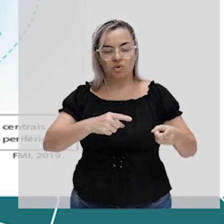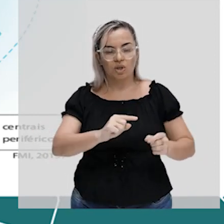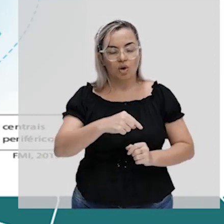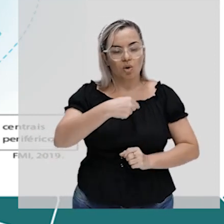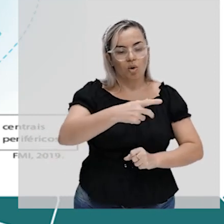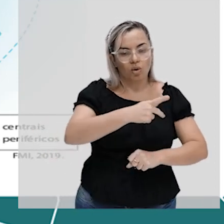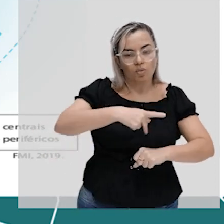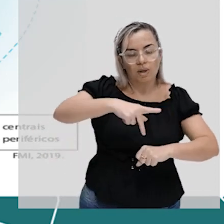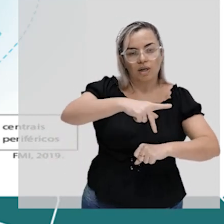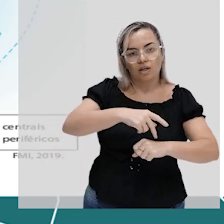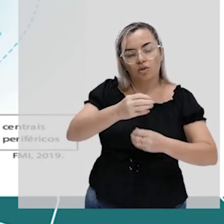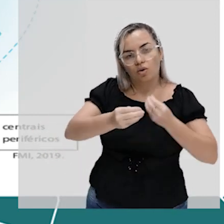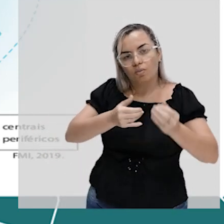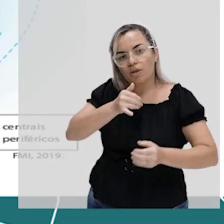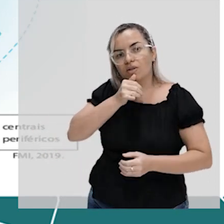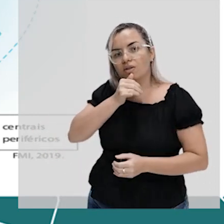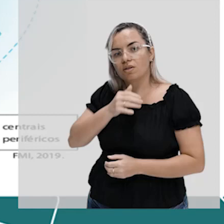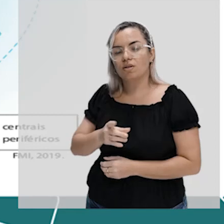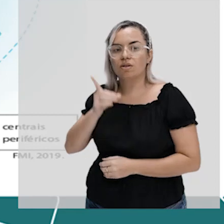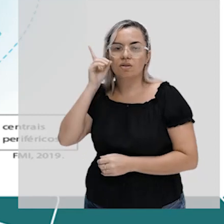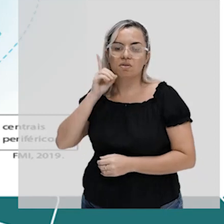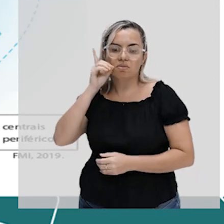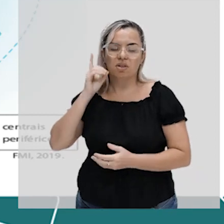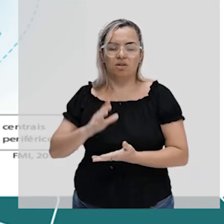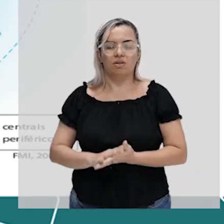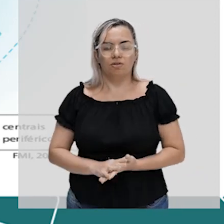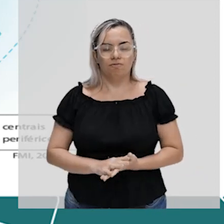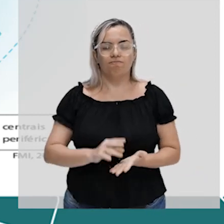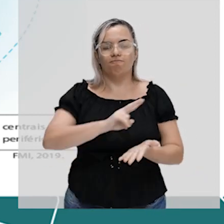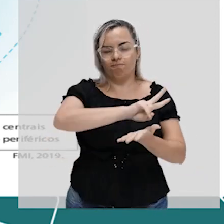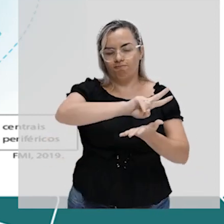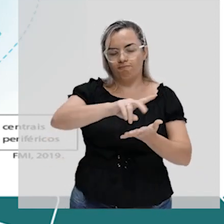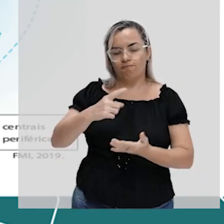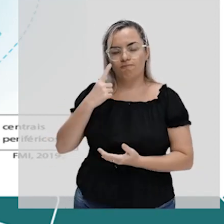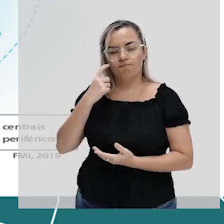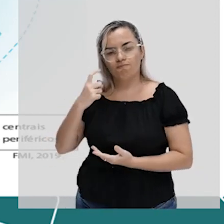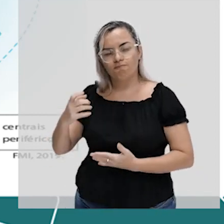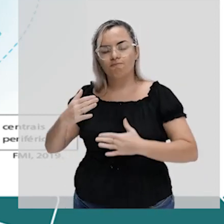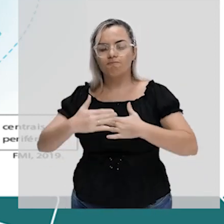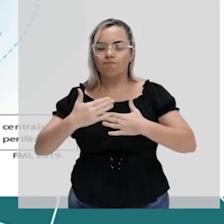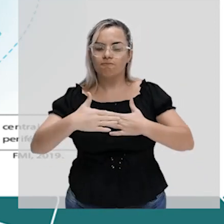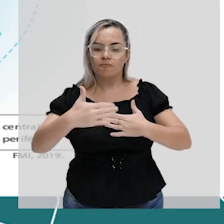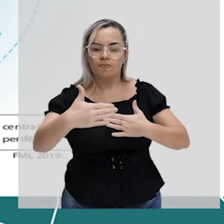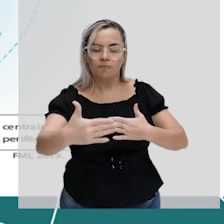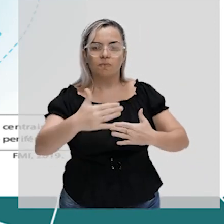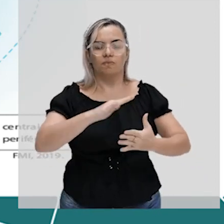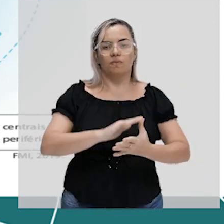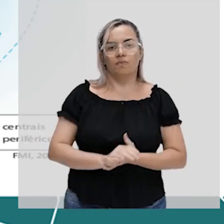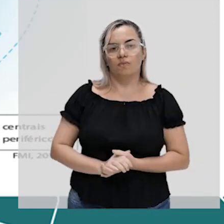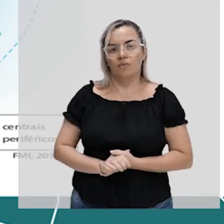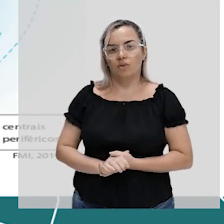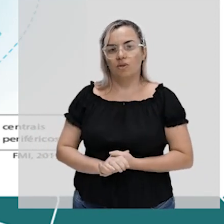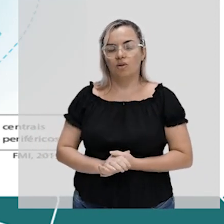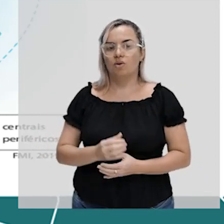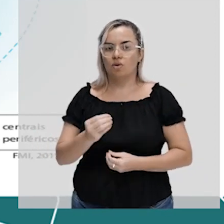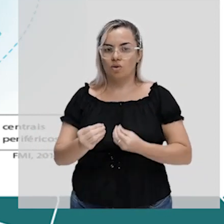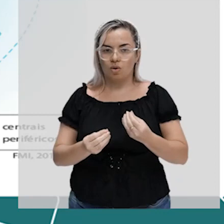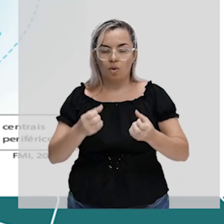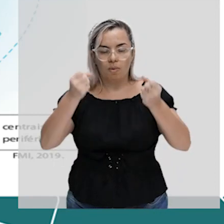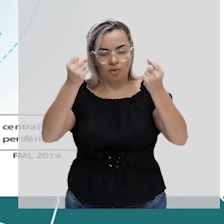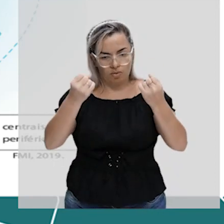Belezinha? Bacana, né? Muita coisa interessante aqui. Continuando, como eu te disse, a ideia da